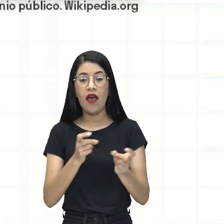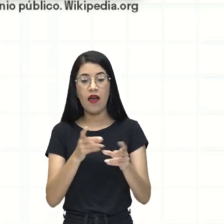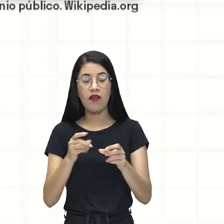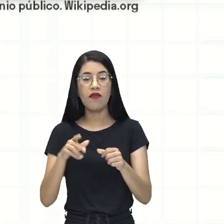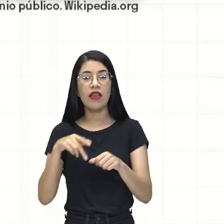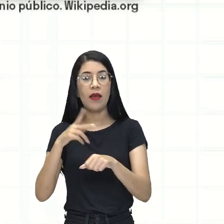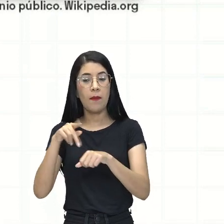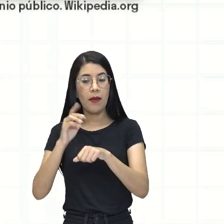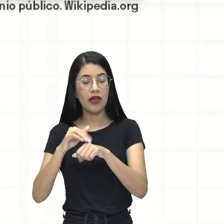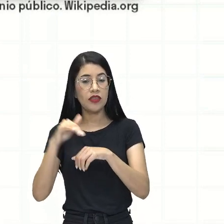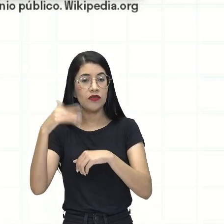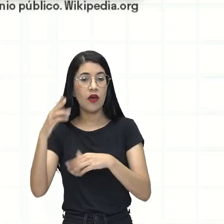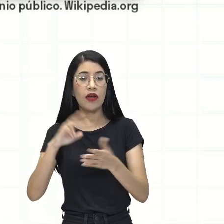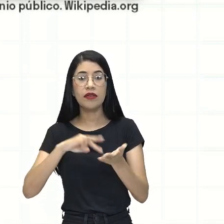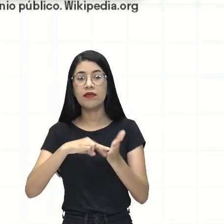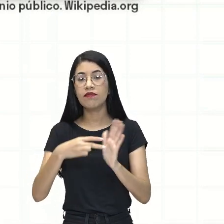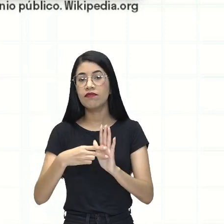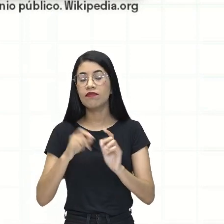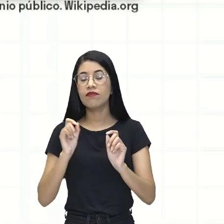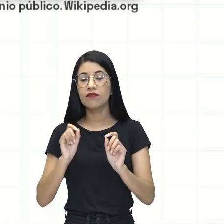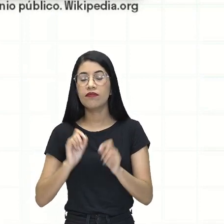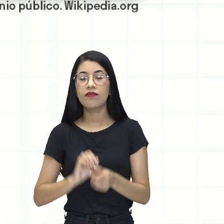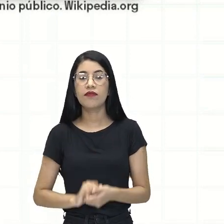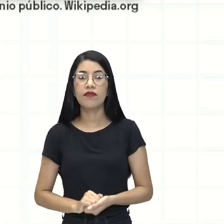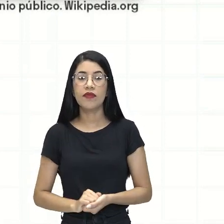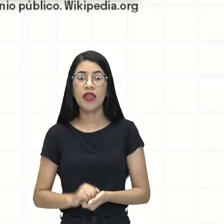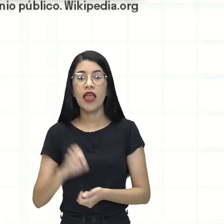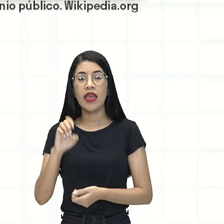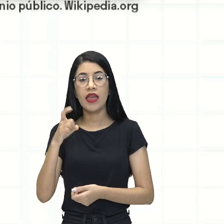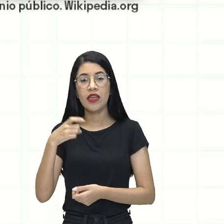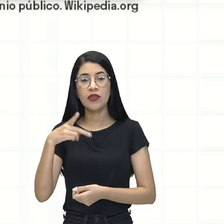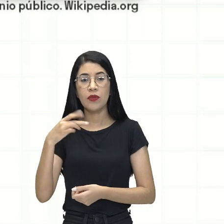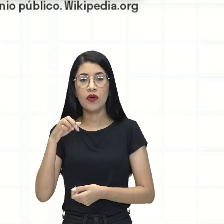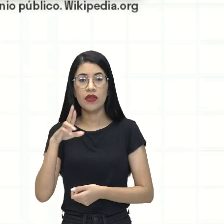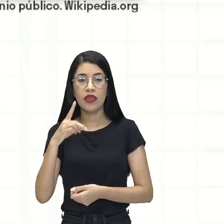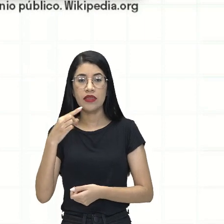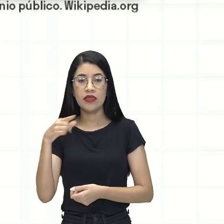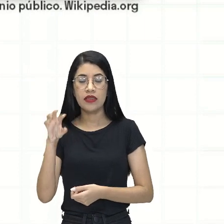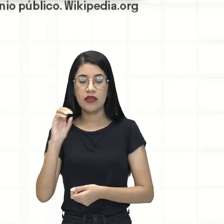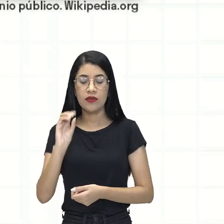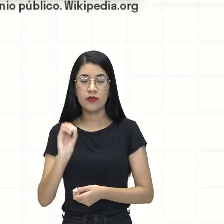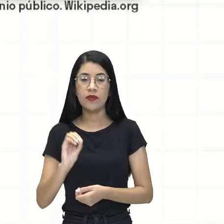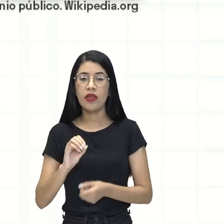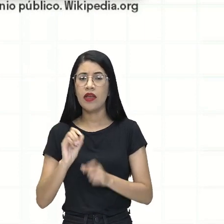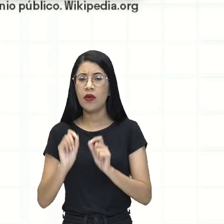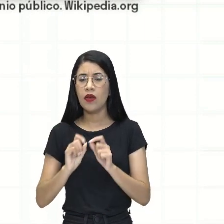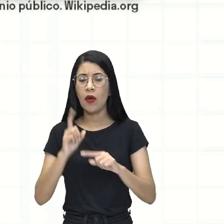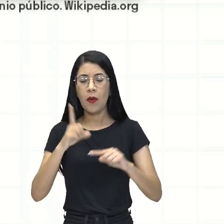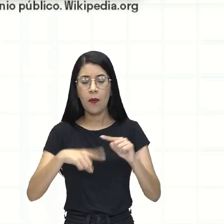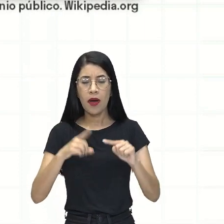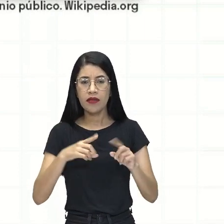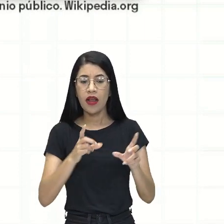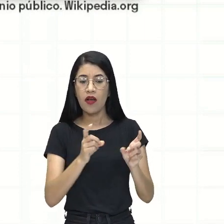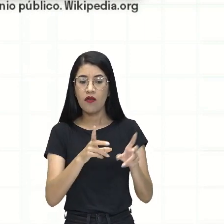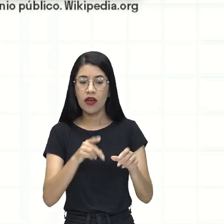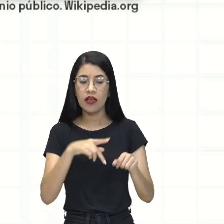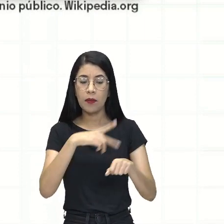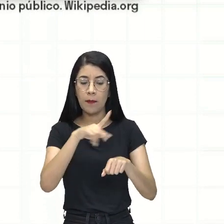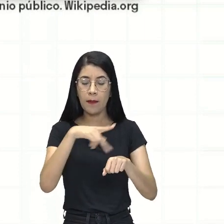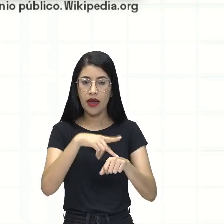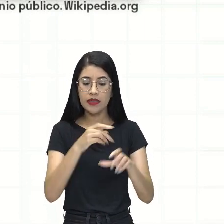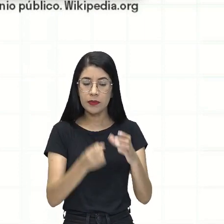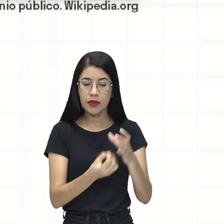exportações. Exportações é quando uma mercadoria é vendida de um